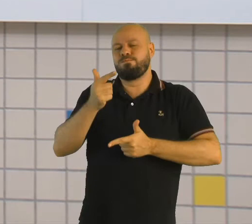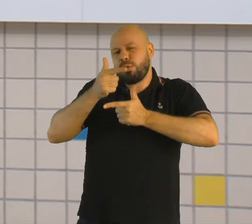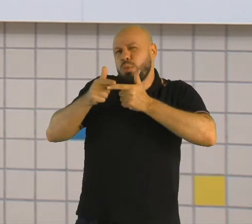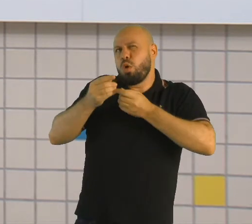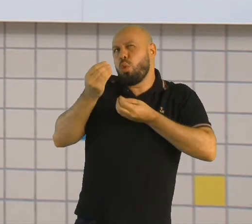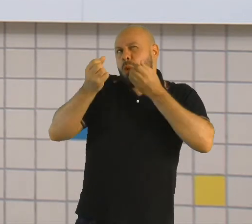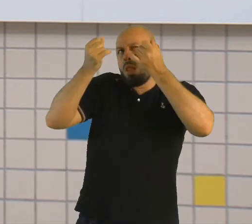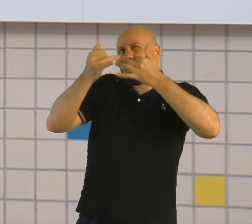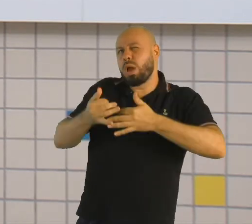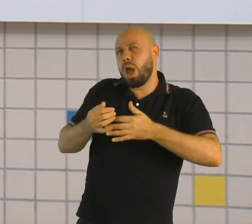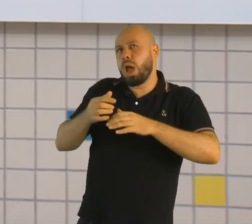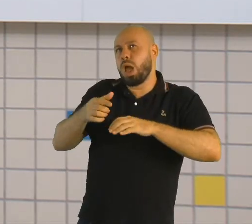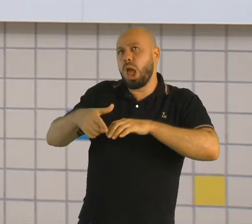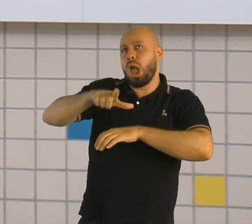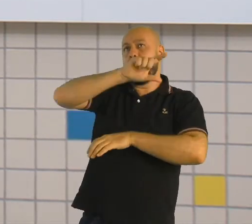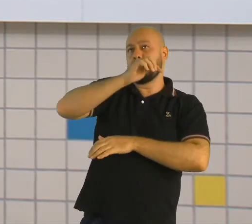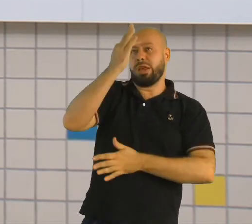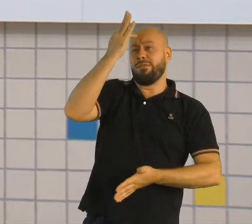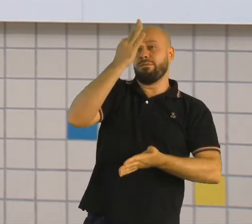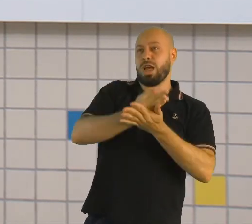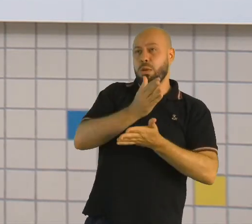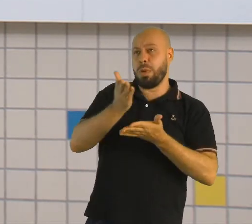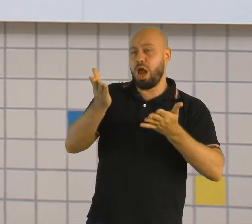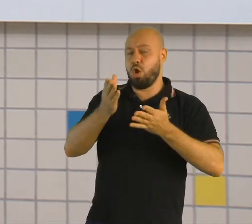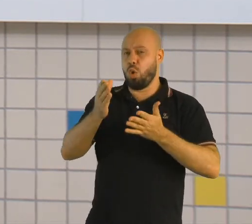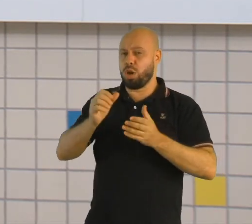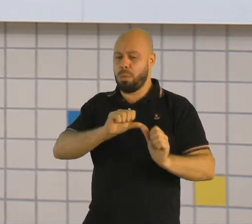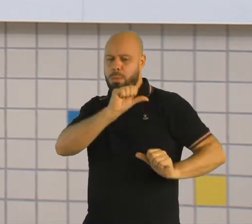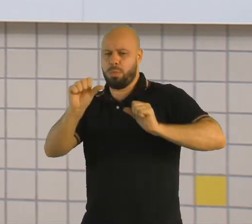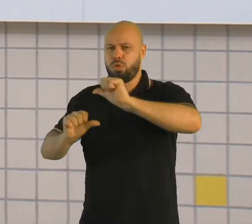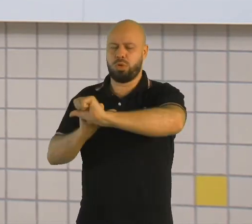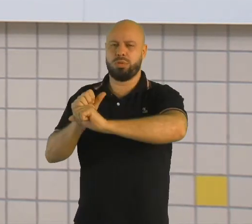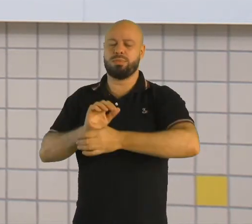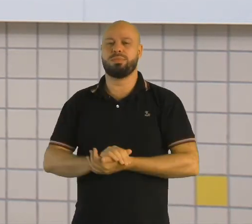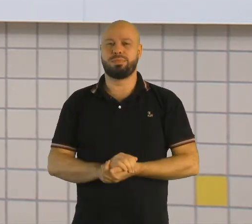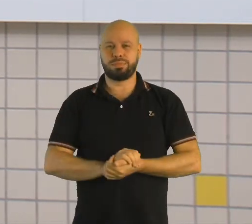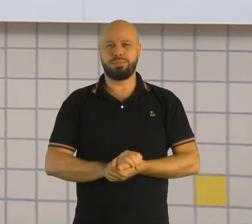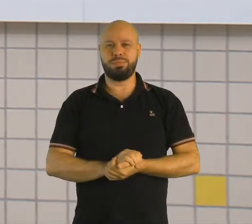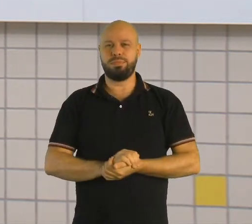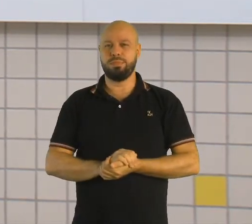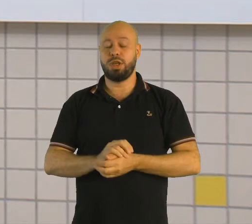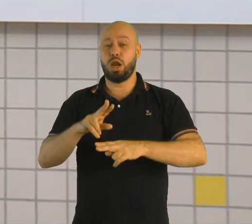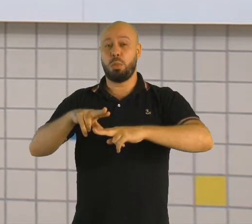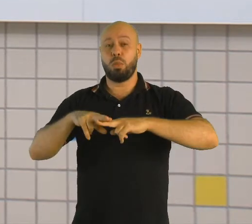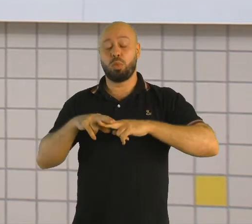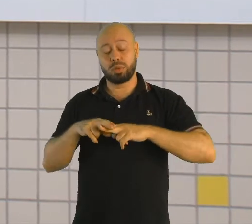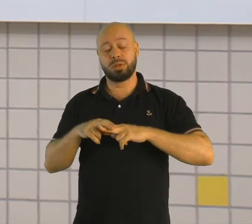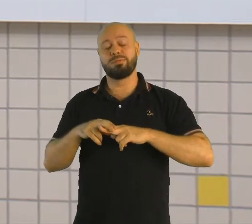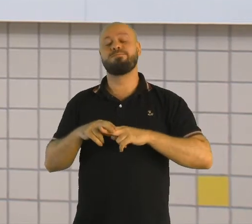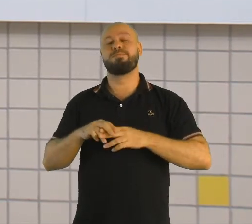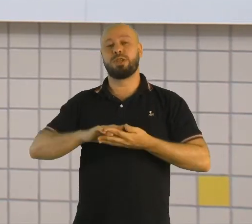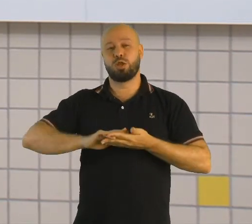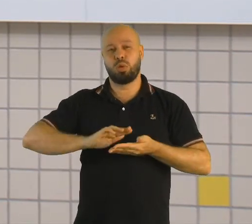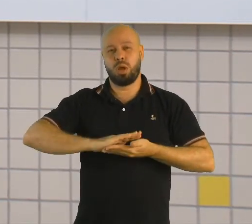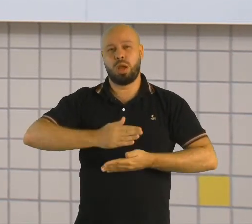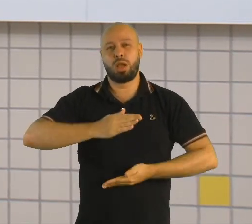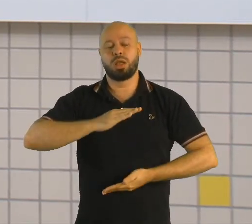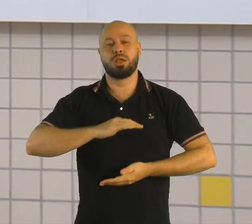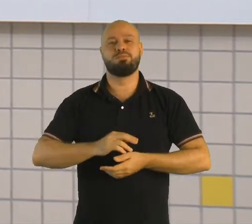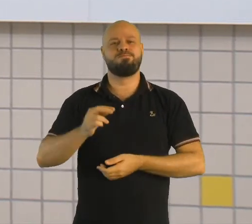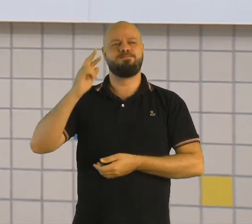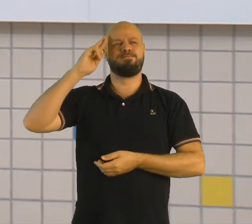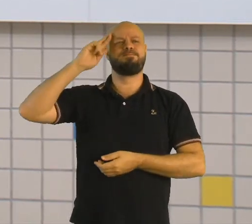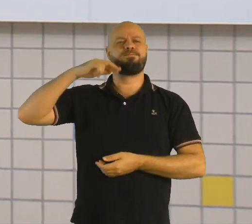antes era utilizado, tá, pelo homem medieval, certo? Então, por isso que o Renascimento ele valoriza, né, a razão,